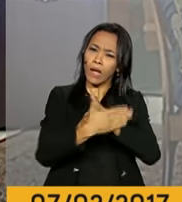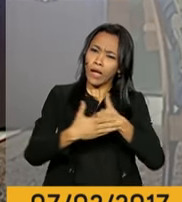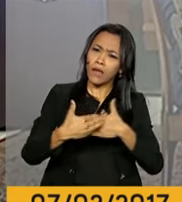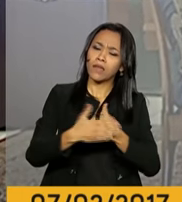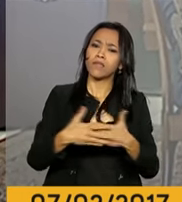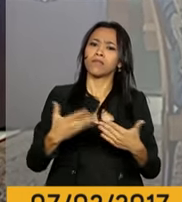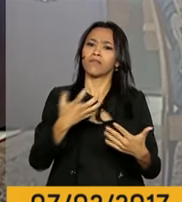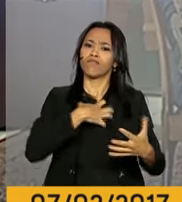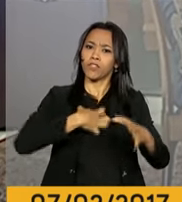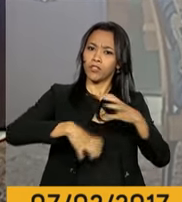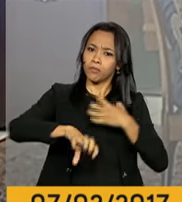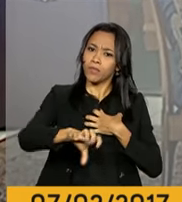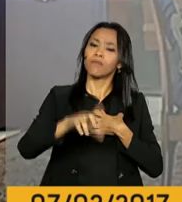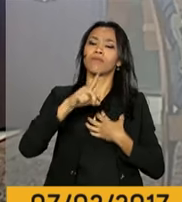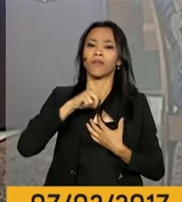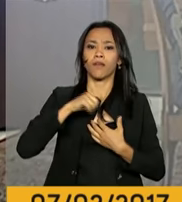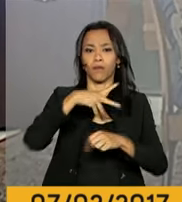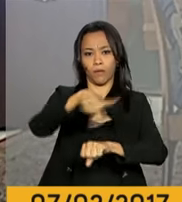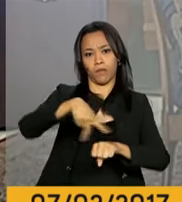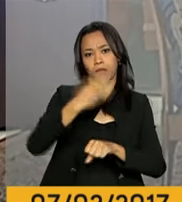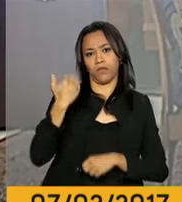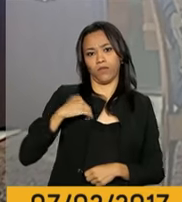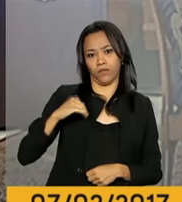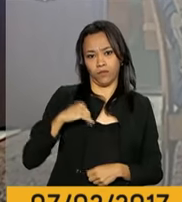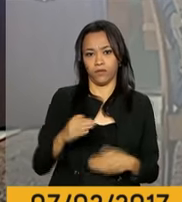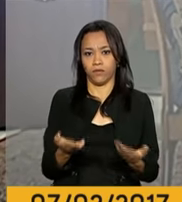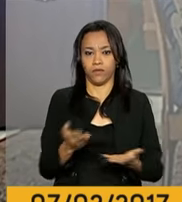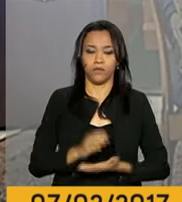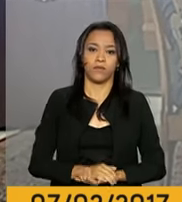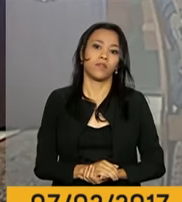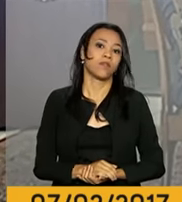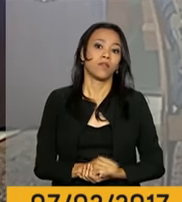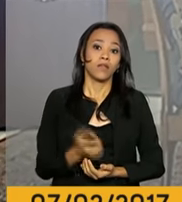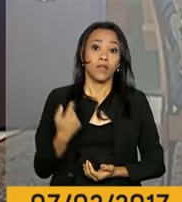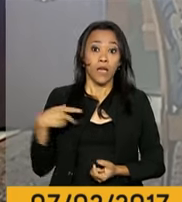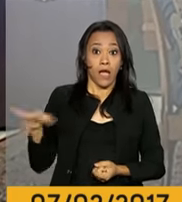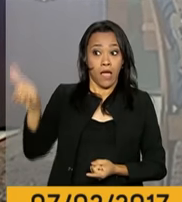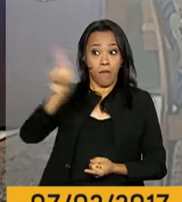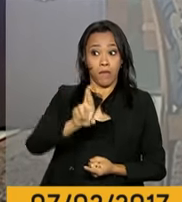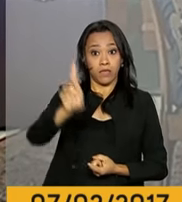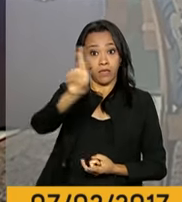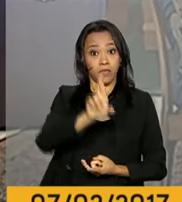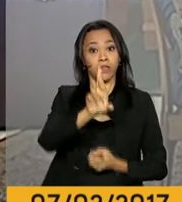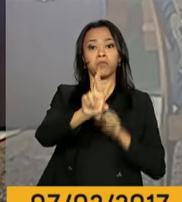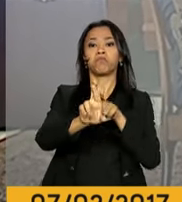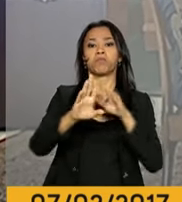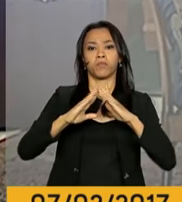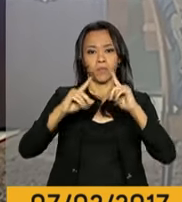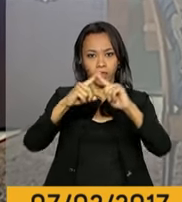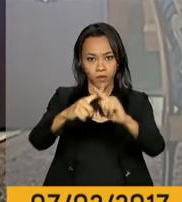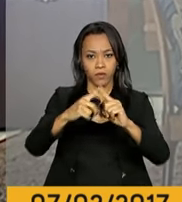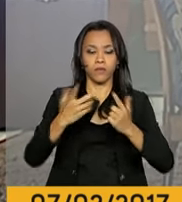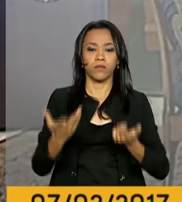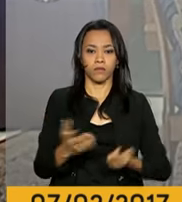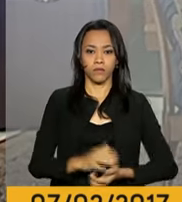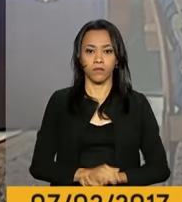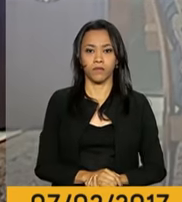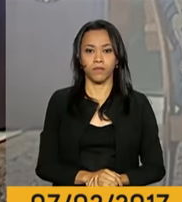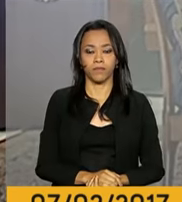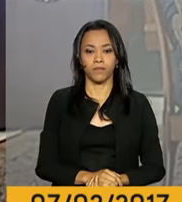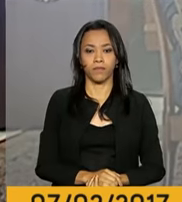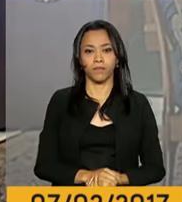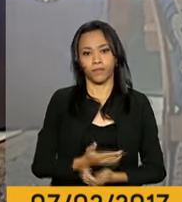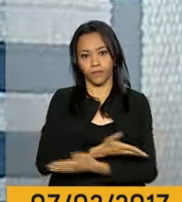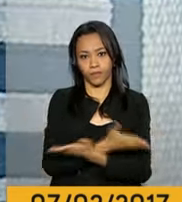com a Argentina senhores representantes da igreja